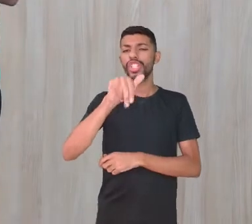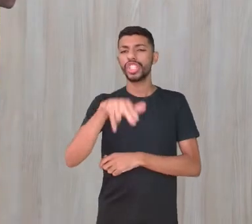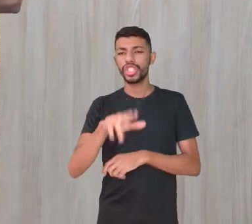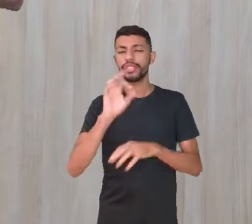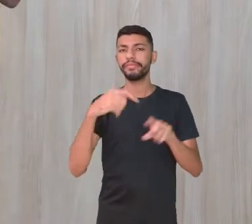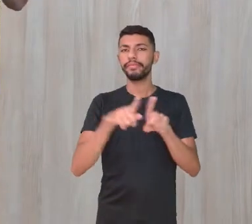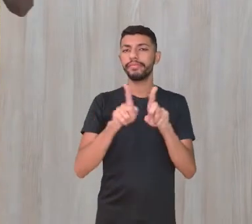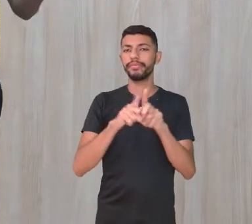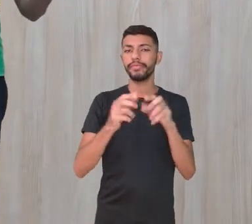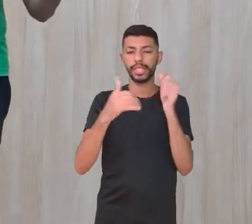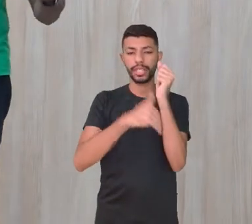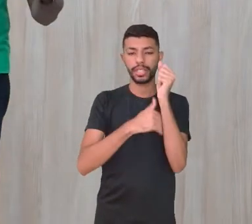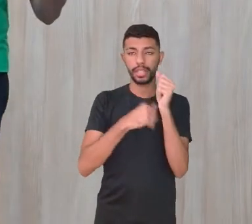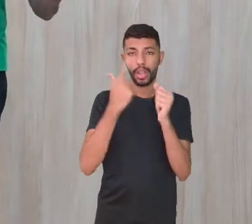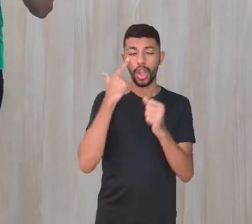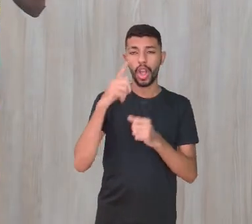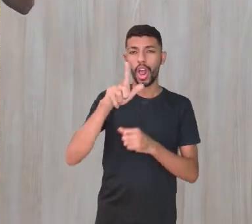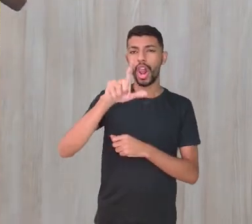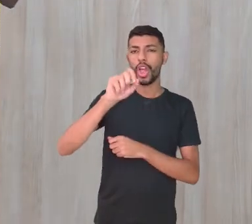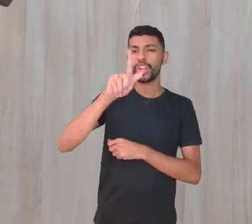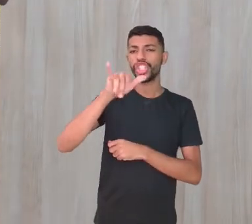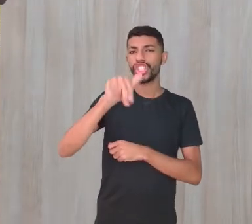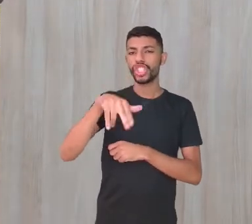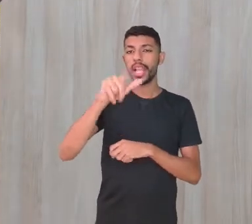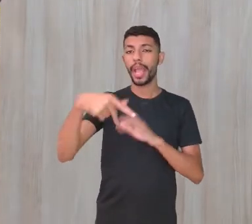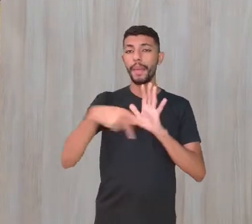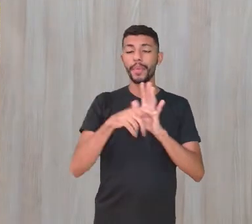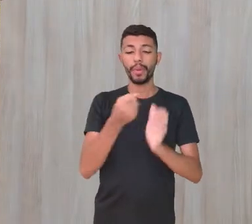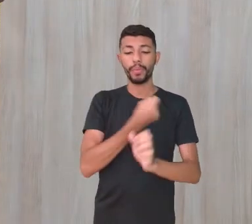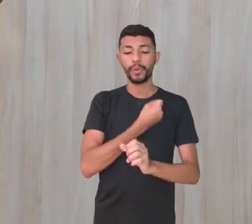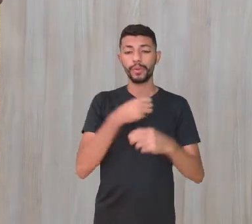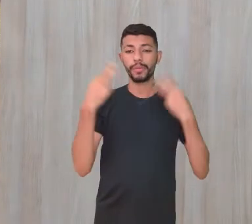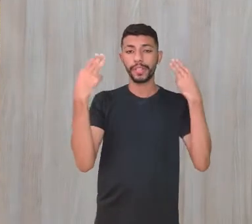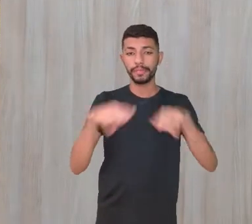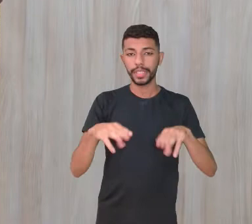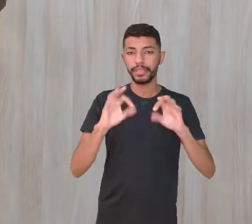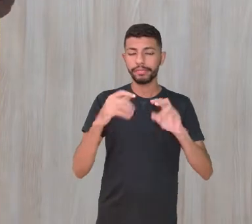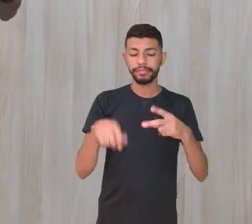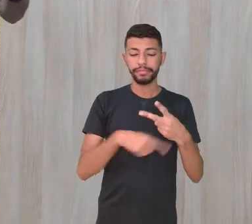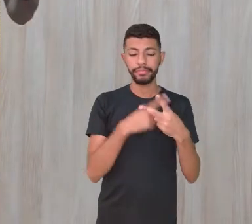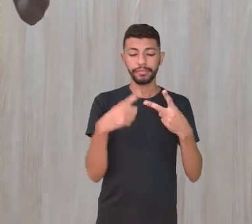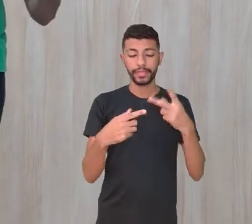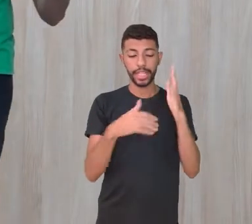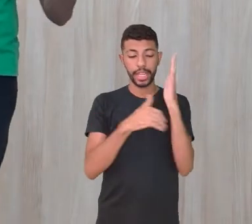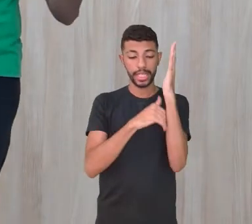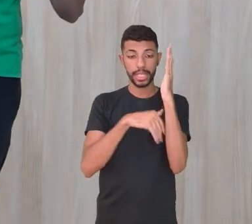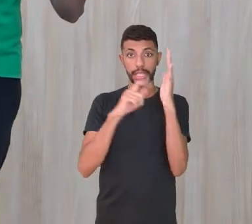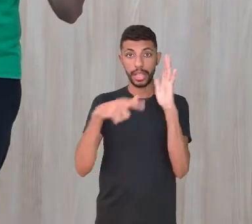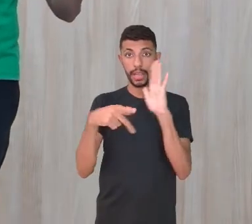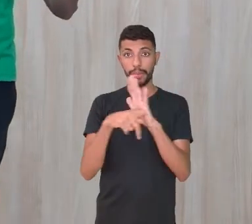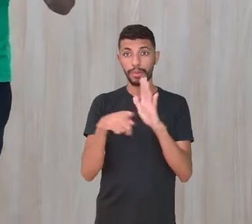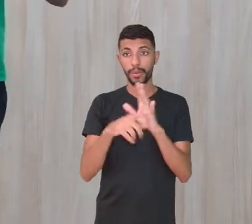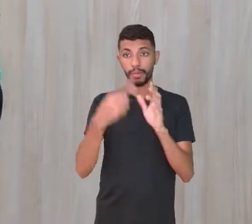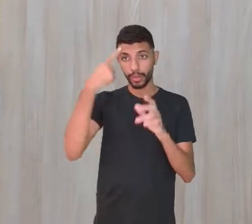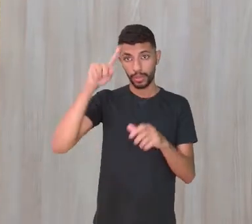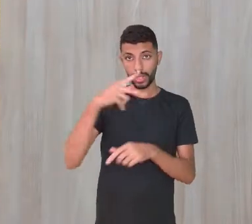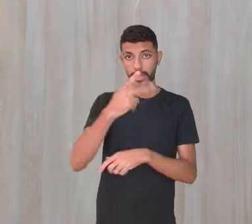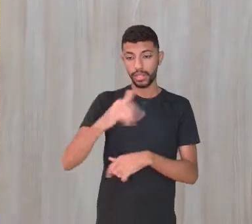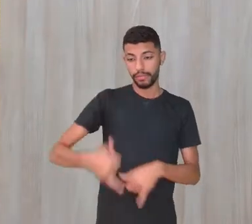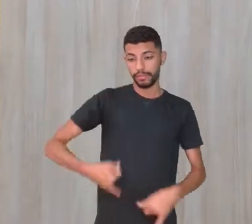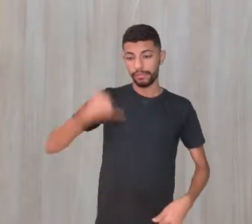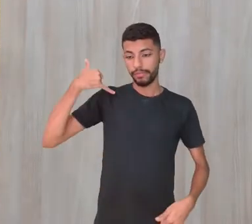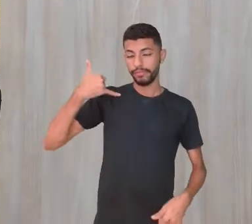senha, tá? O login é o número aí da sua matrícula e a senha, certo? São aí